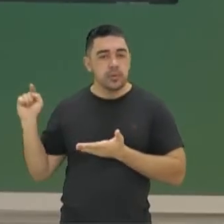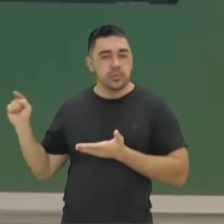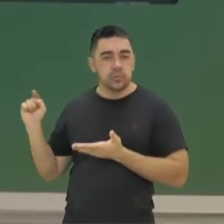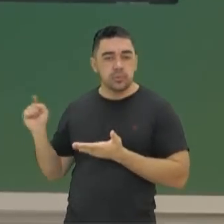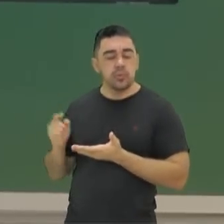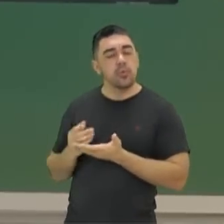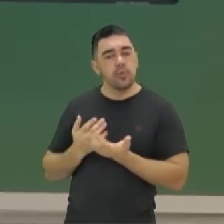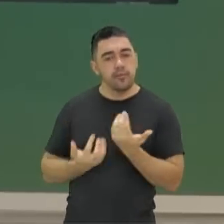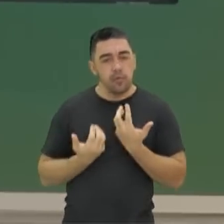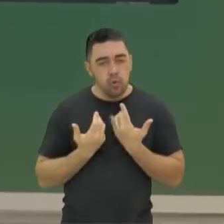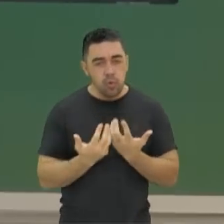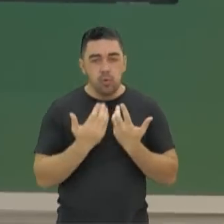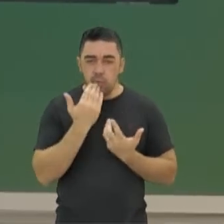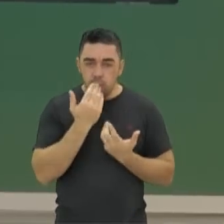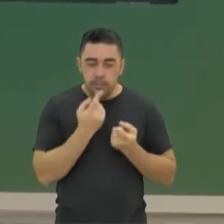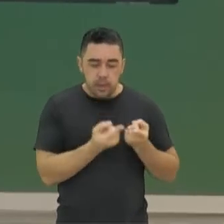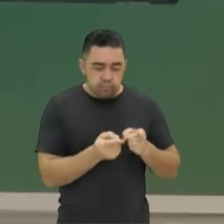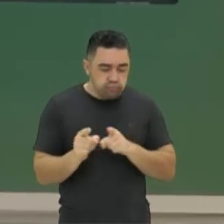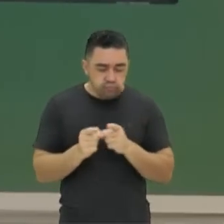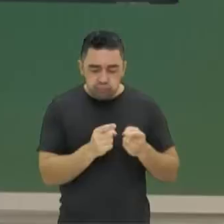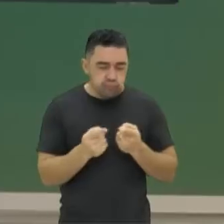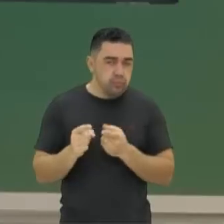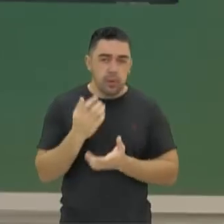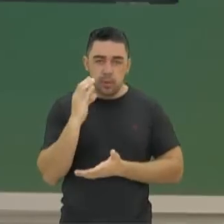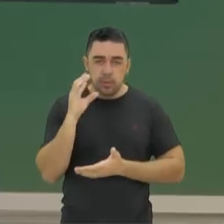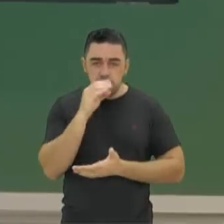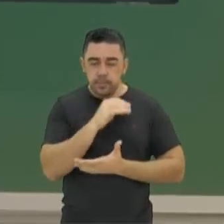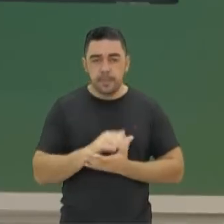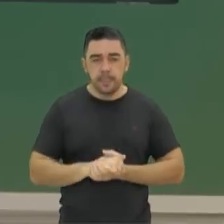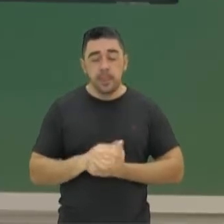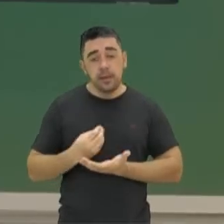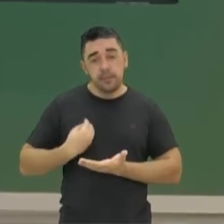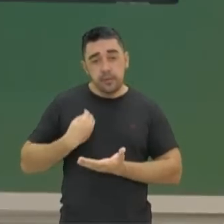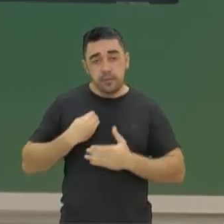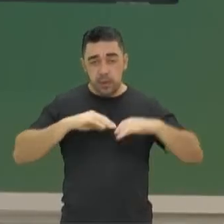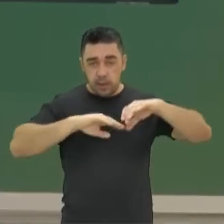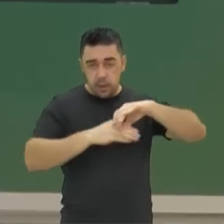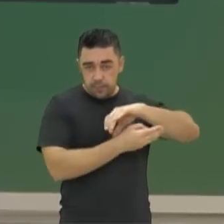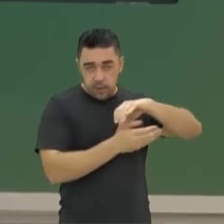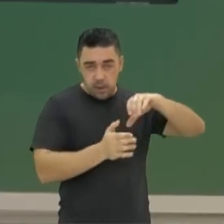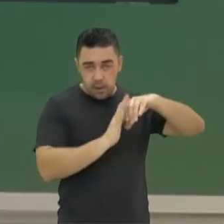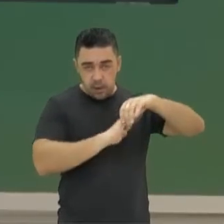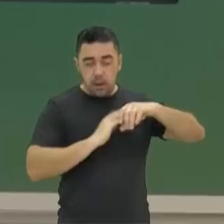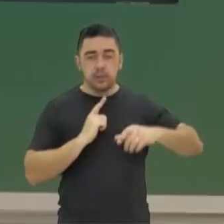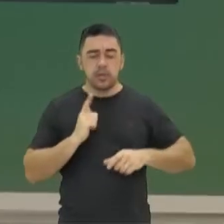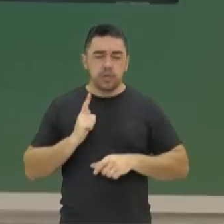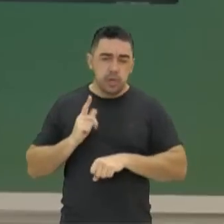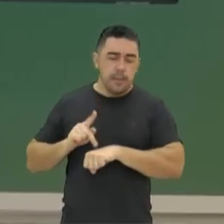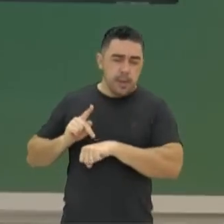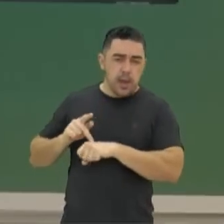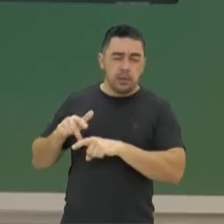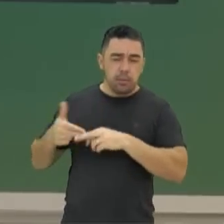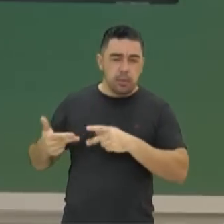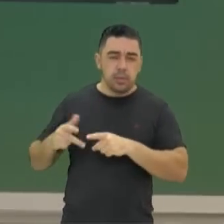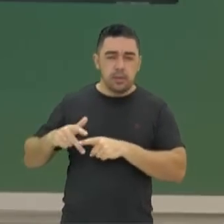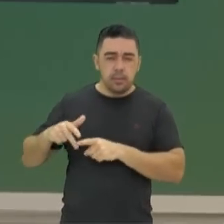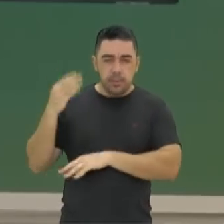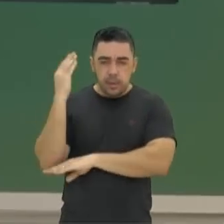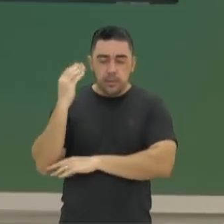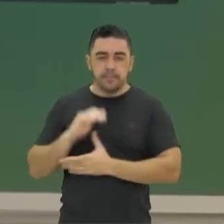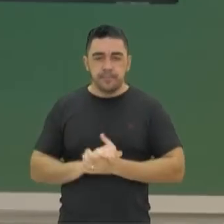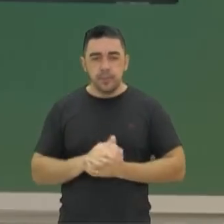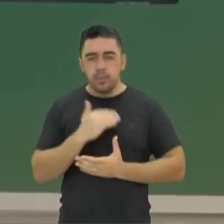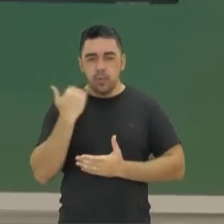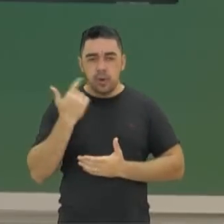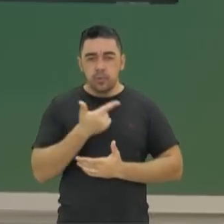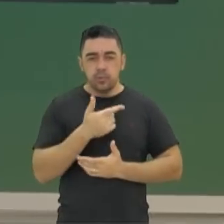com fogo, comer os alimentos de forma cozida. Viviam em cavernas, tinham ferramentas mais avançadas, foram extintos há 200